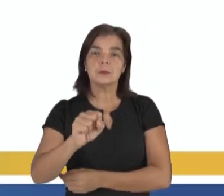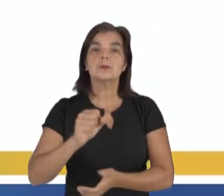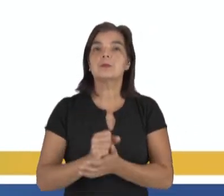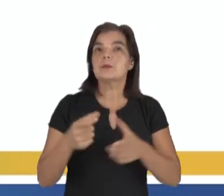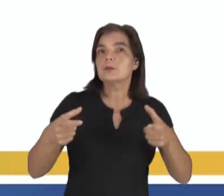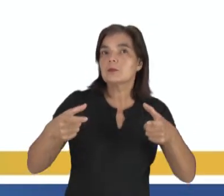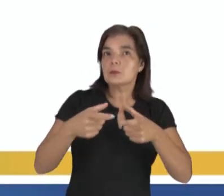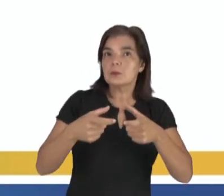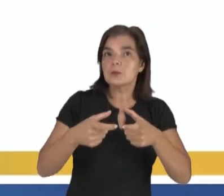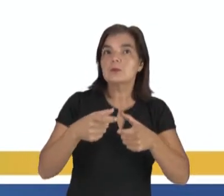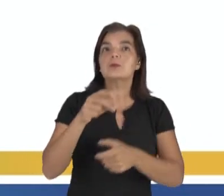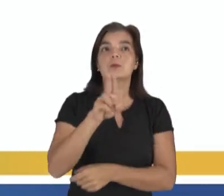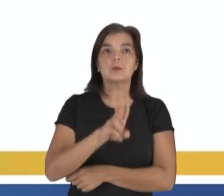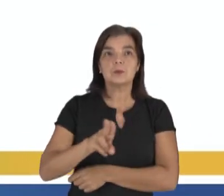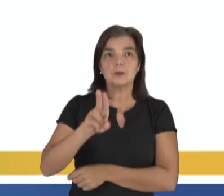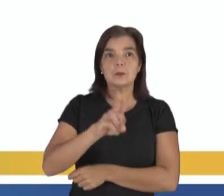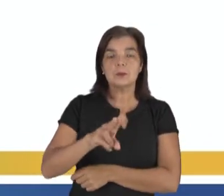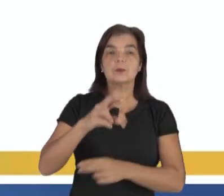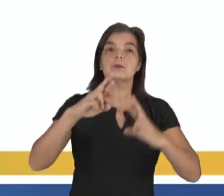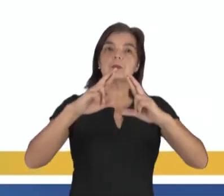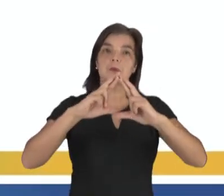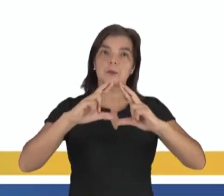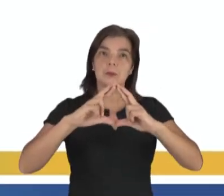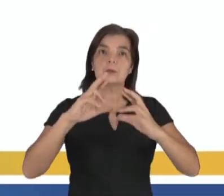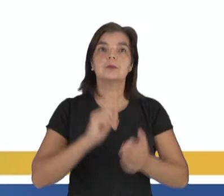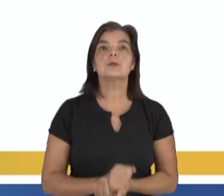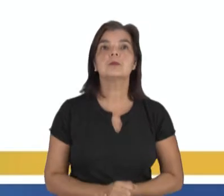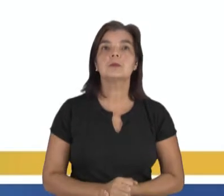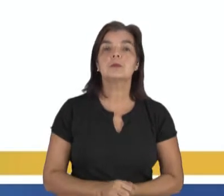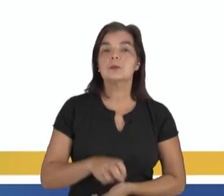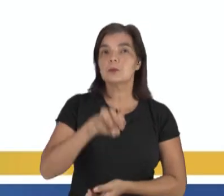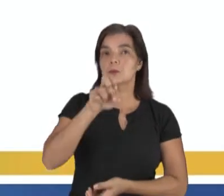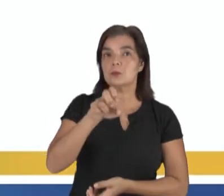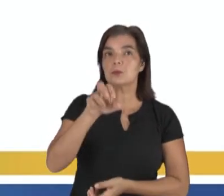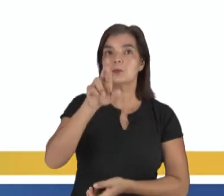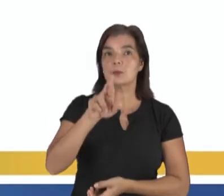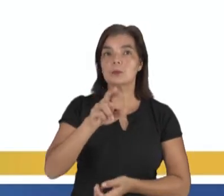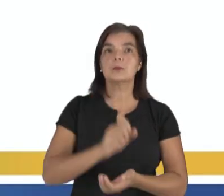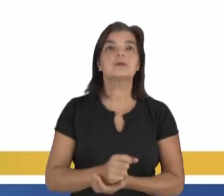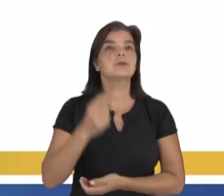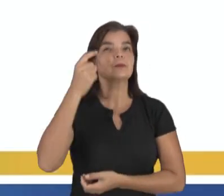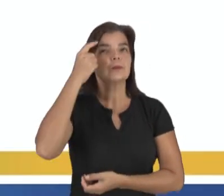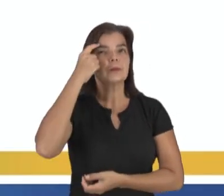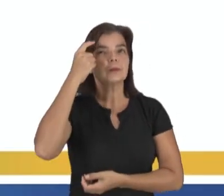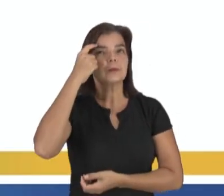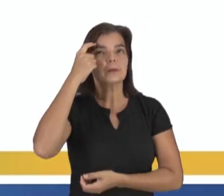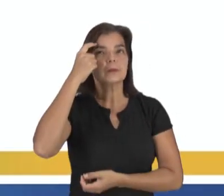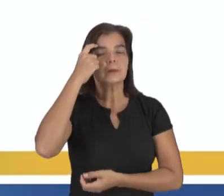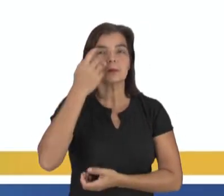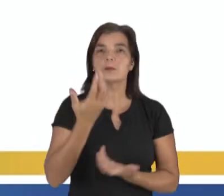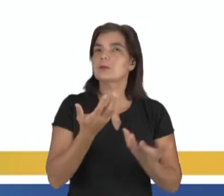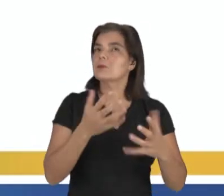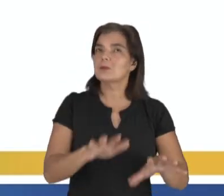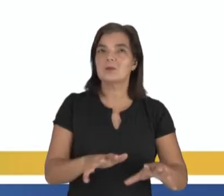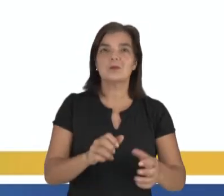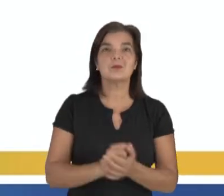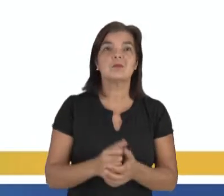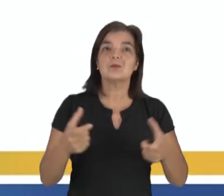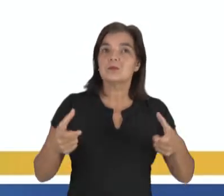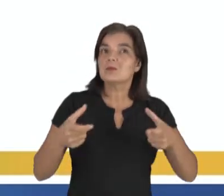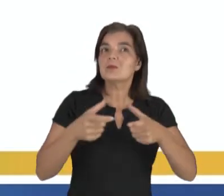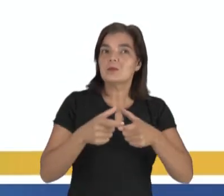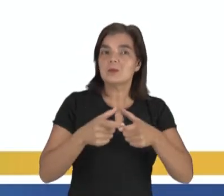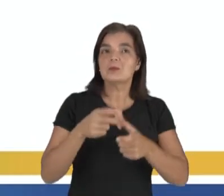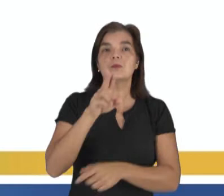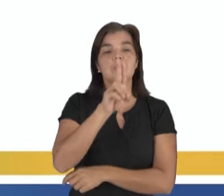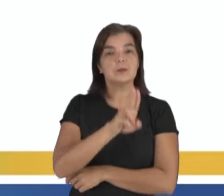3 R's, que é reduzir, reutilizar e reciclar, ou dos 5 R's, repensar,